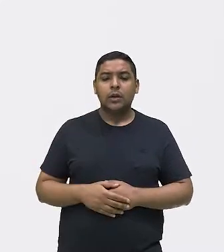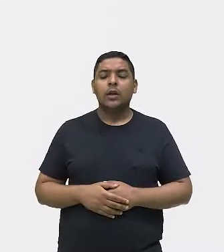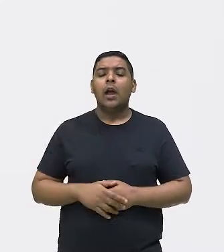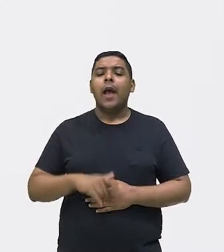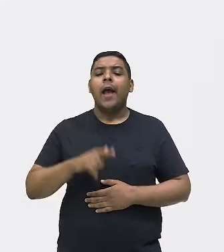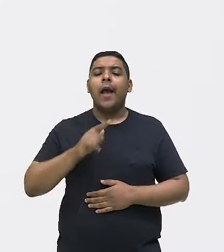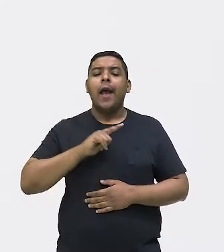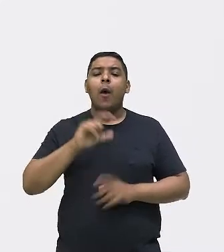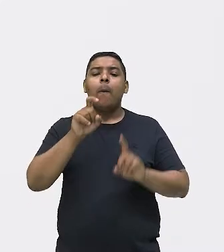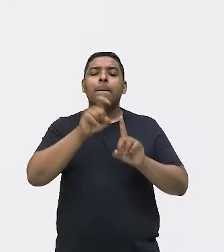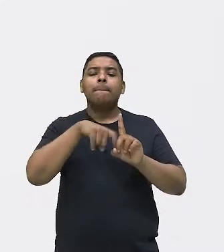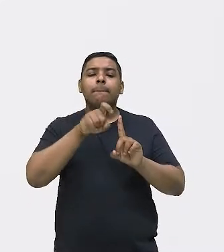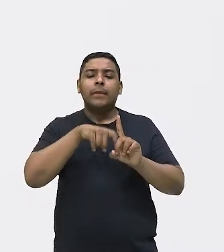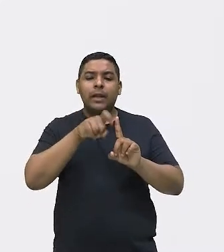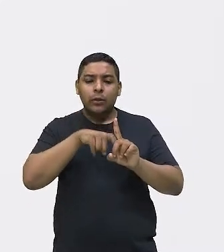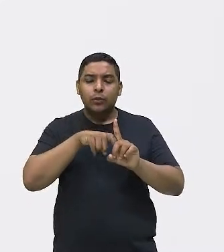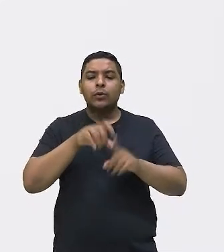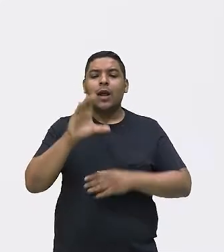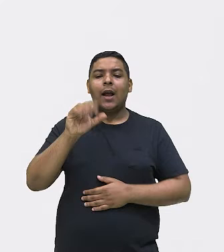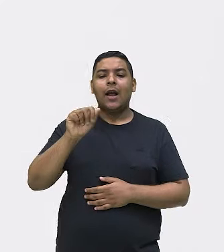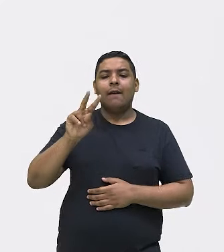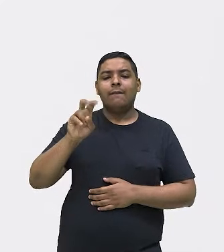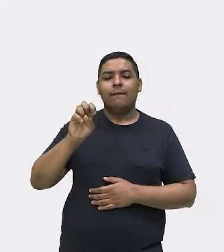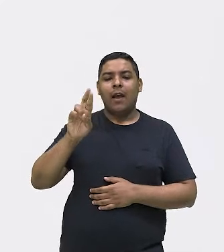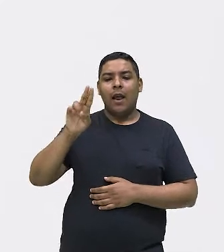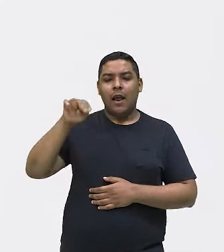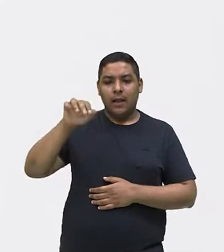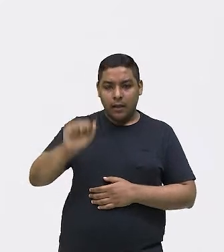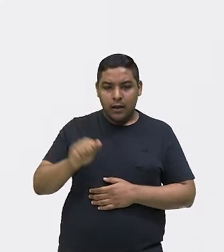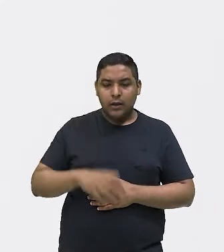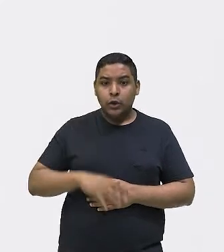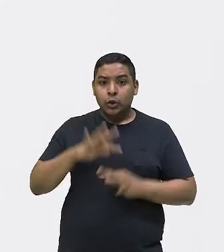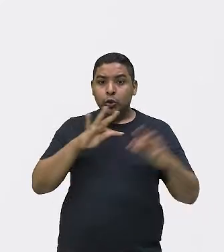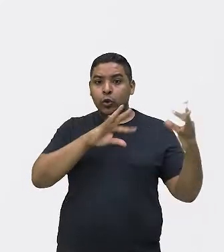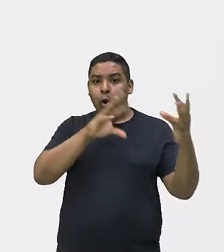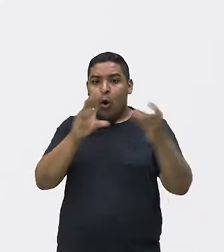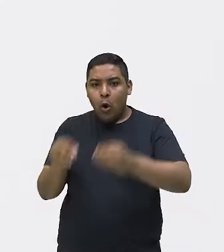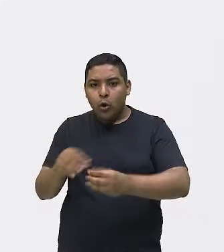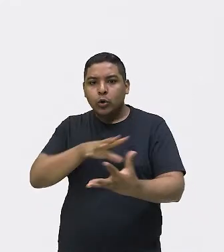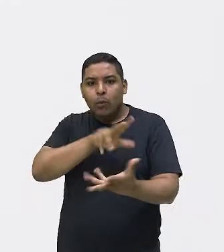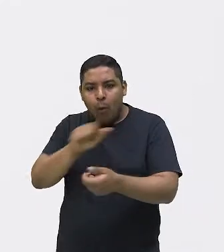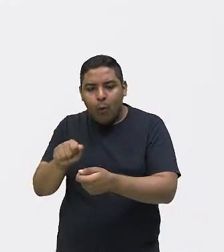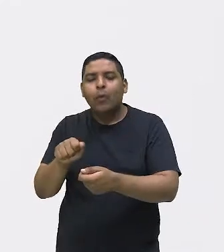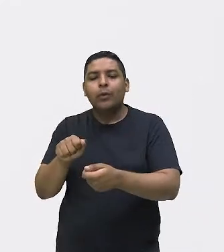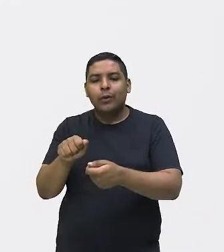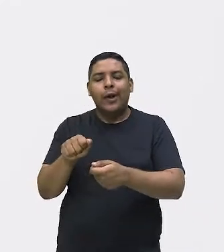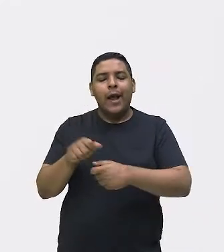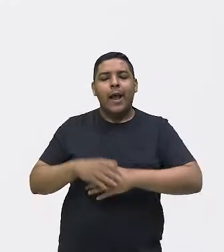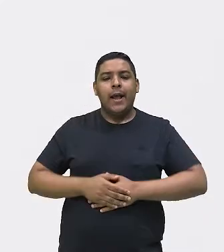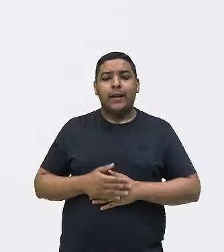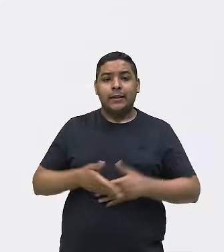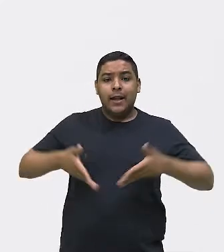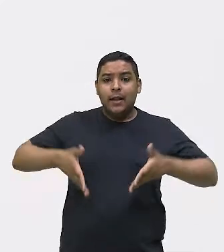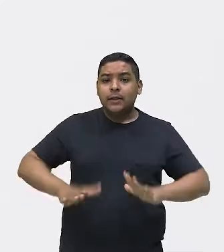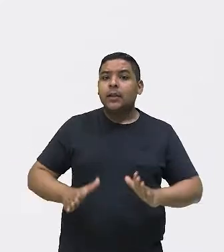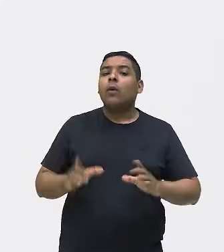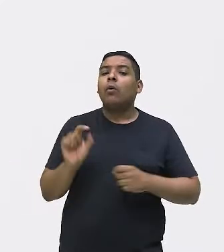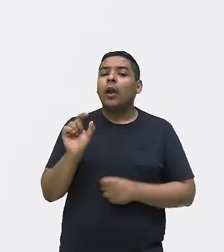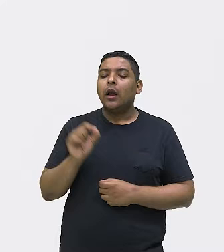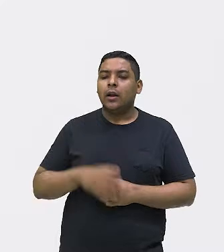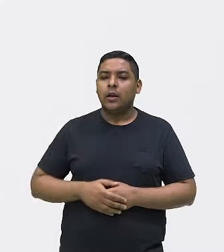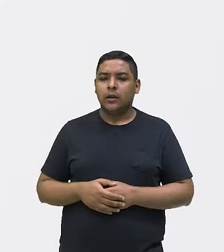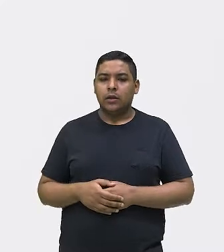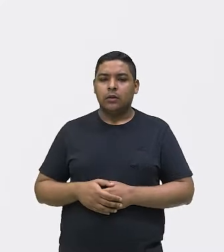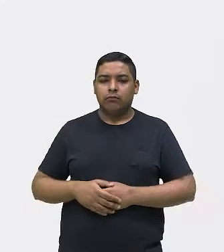caverna, portanto, é aquela ideia de que nós todos nascemos acorrentados, né? Nascemos acorrentados dentro de uma